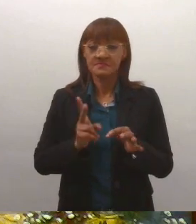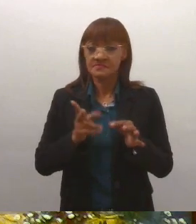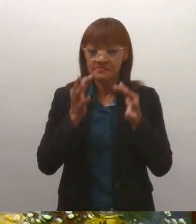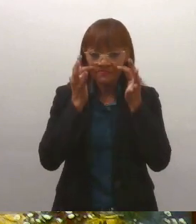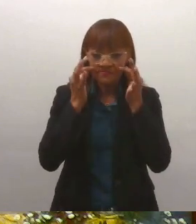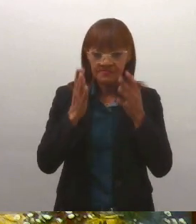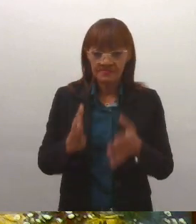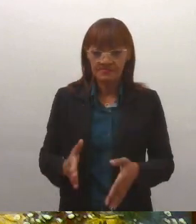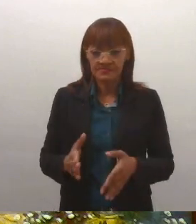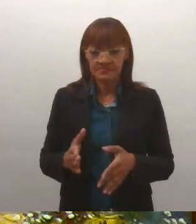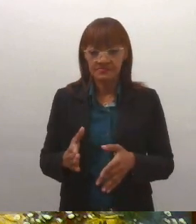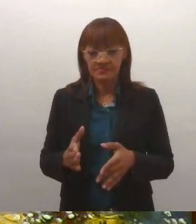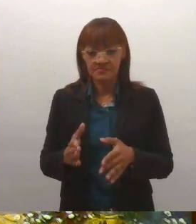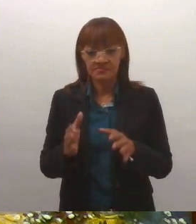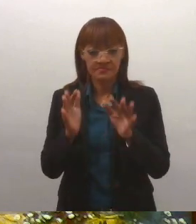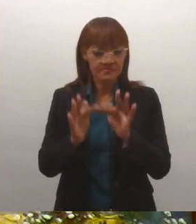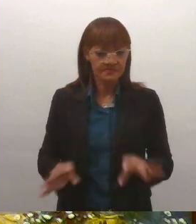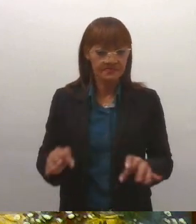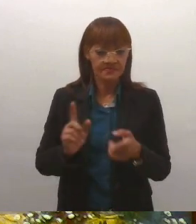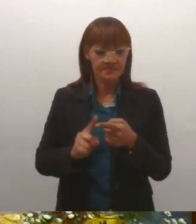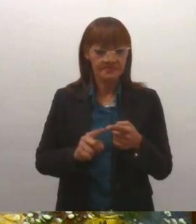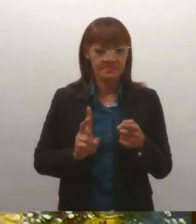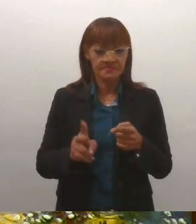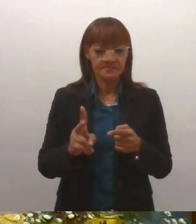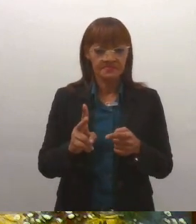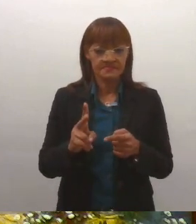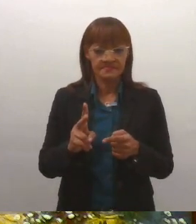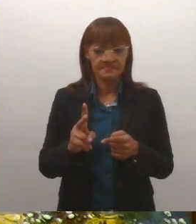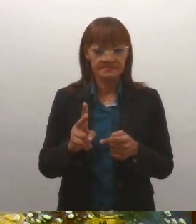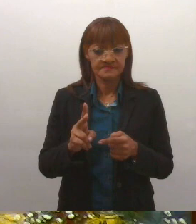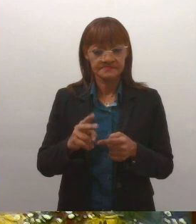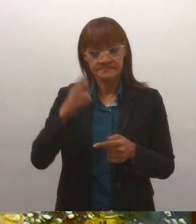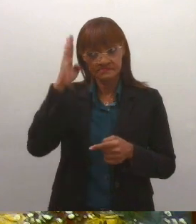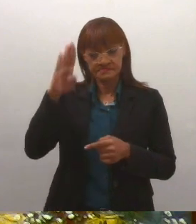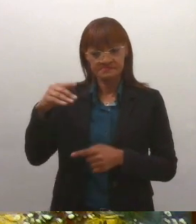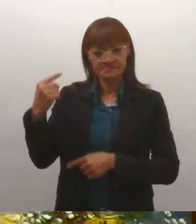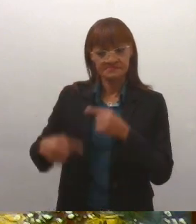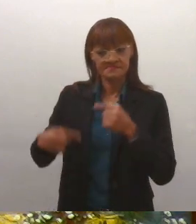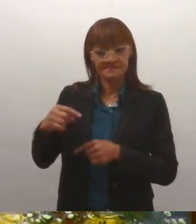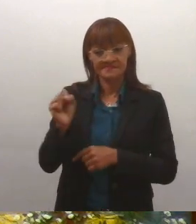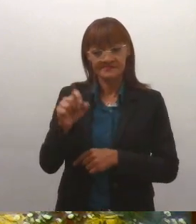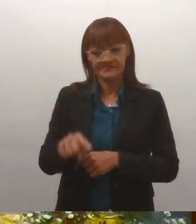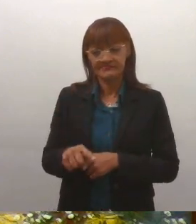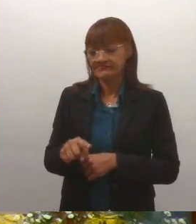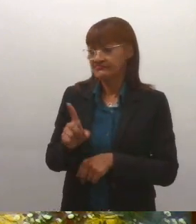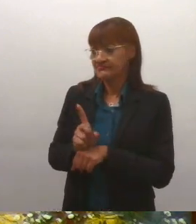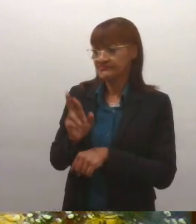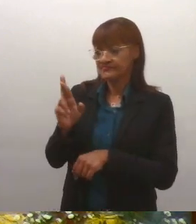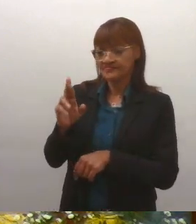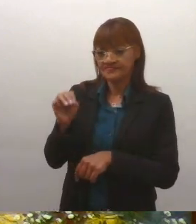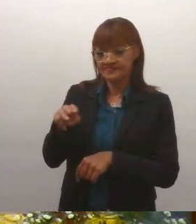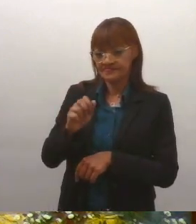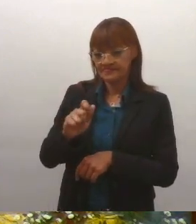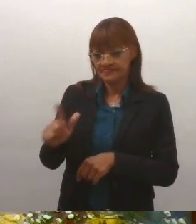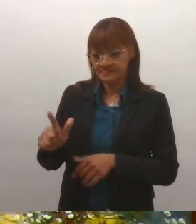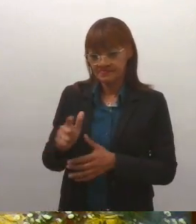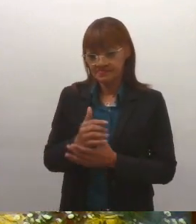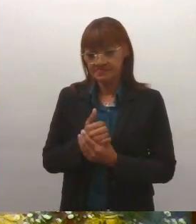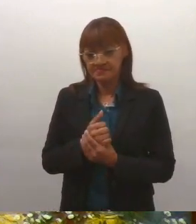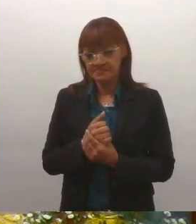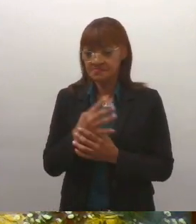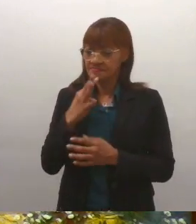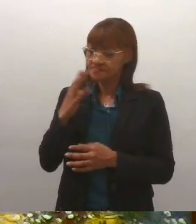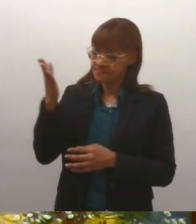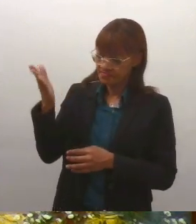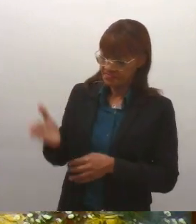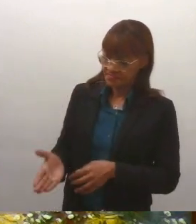grandes quadros atuais políticas sergipana. Doutor Manuel Marcos, eu que o conheço muito tempo, ser da Barra dos Coqueiros, o senhor aqui de Santo